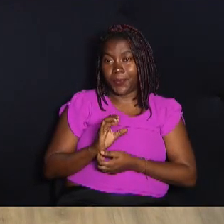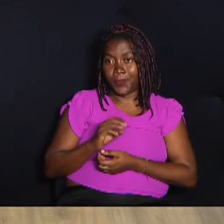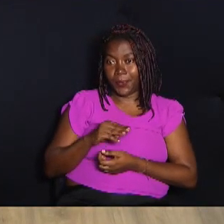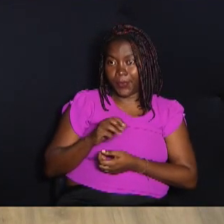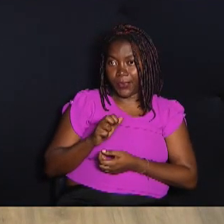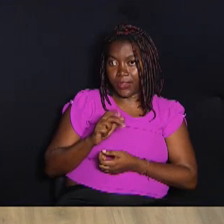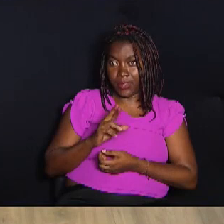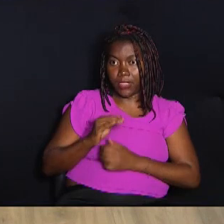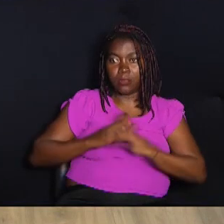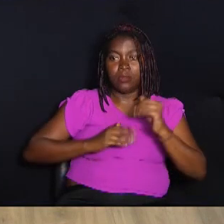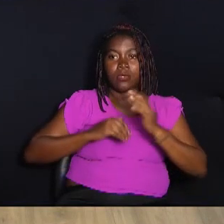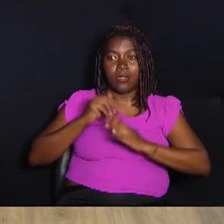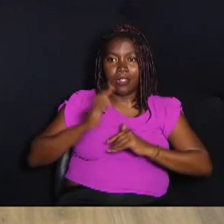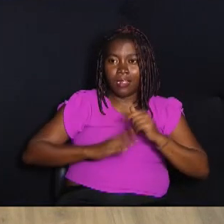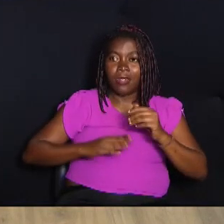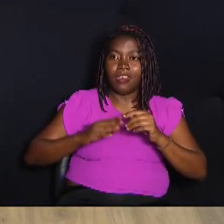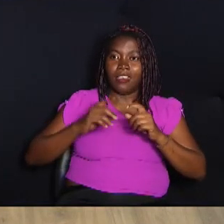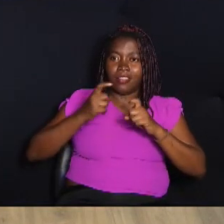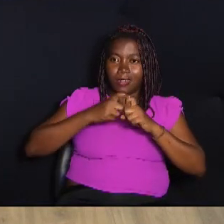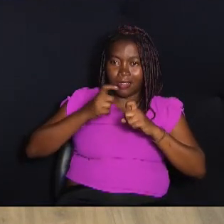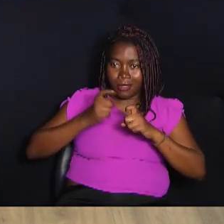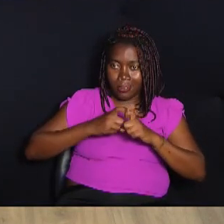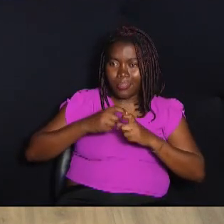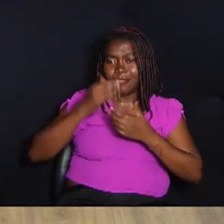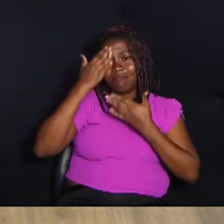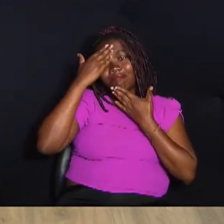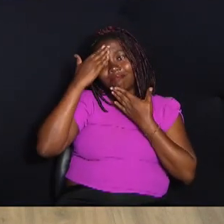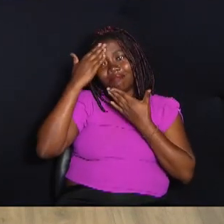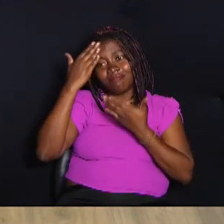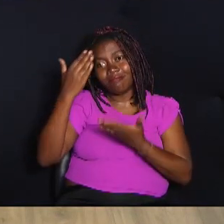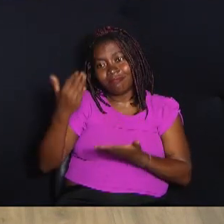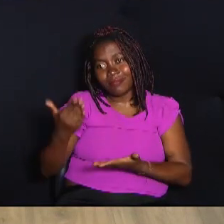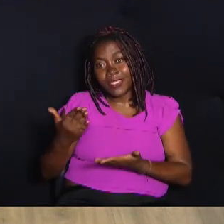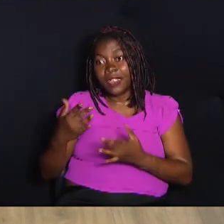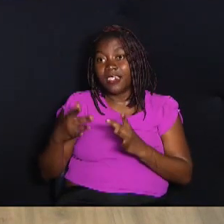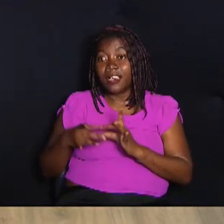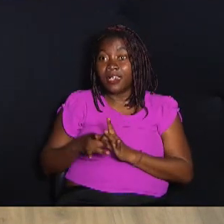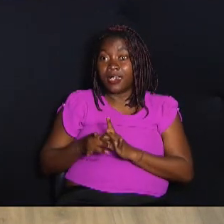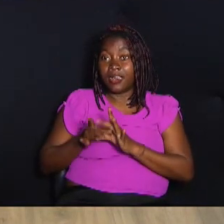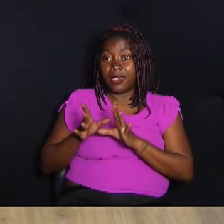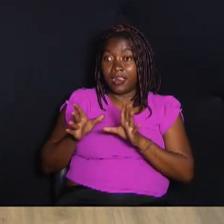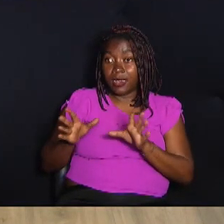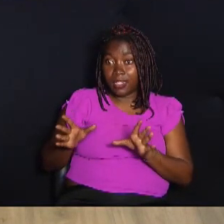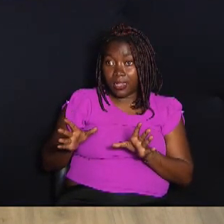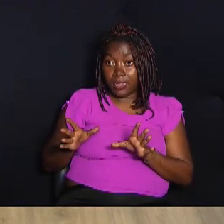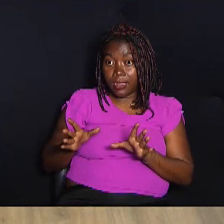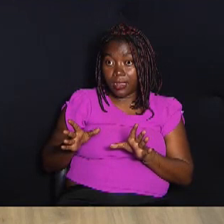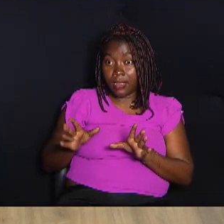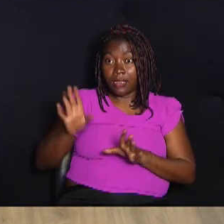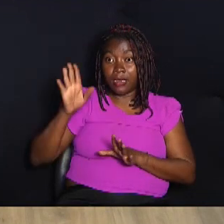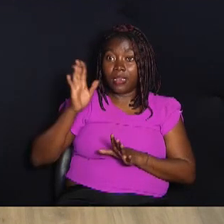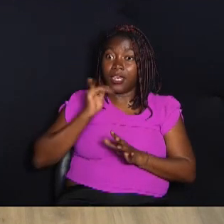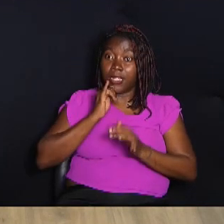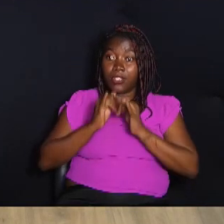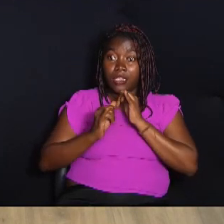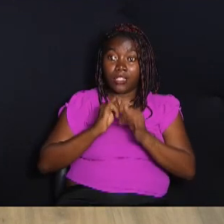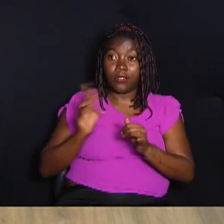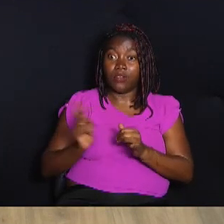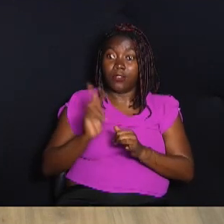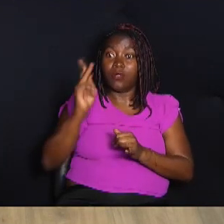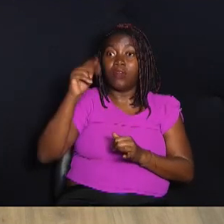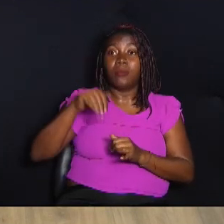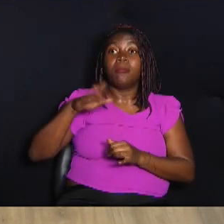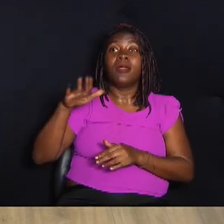especializada em psicanálise clínica. Muito obrigado pela disponibilidade do seu tempo, informações de grande valia para quem está